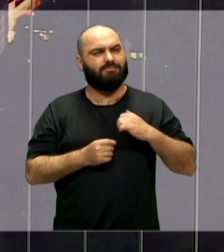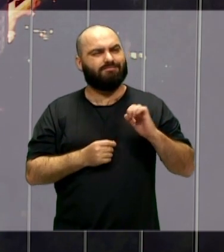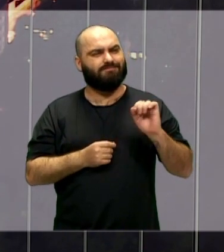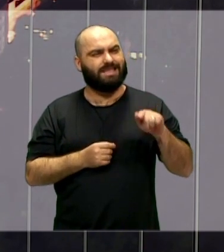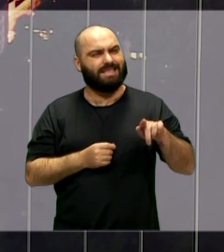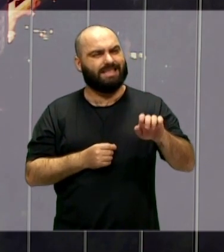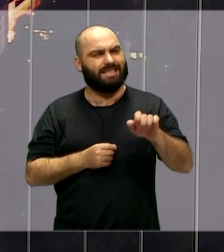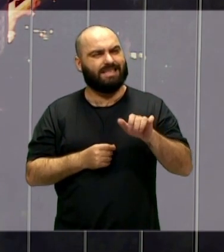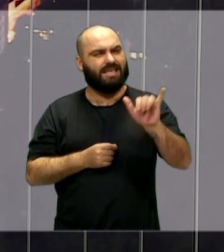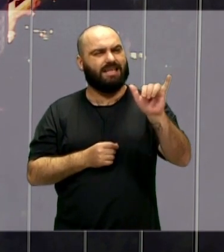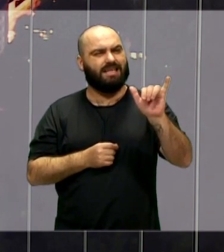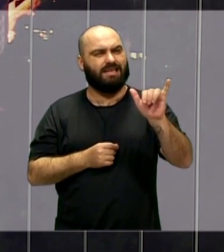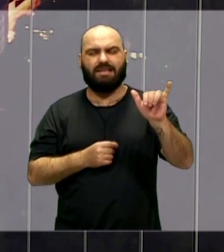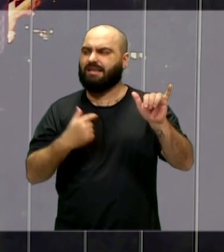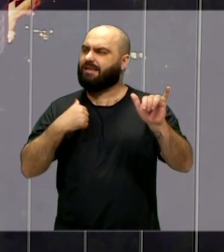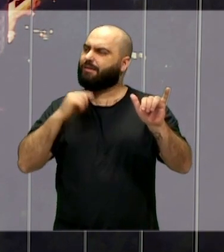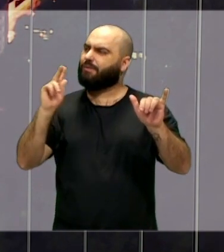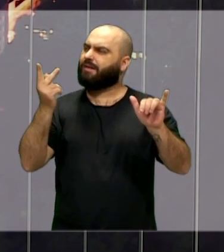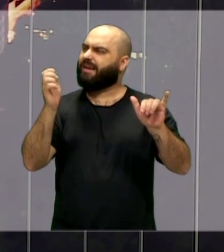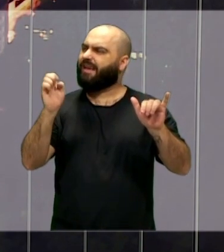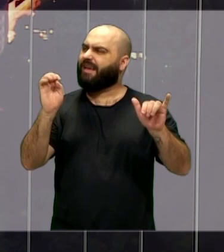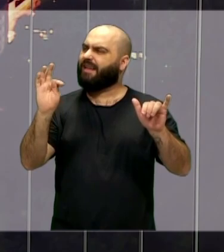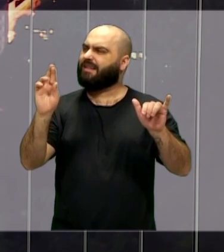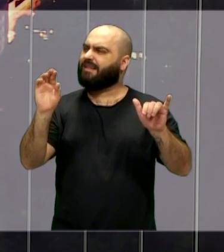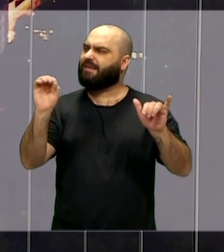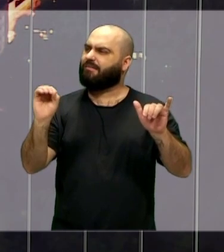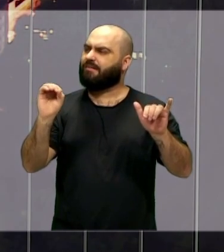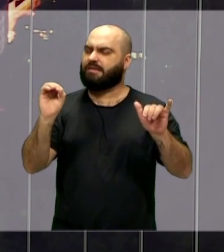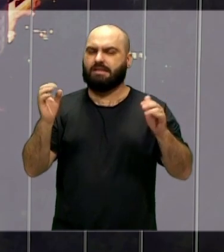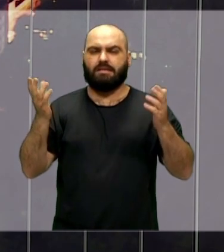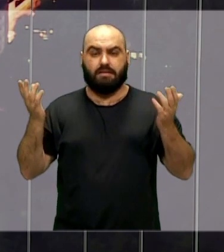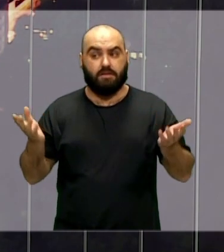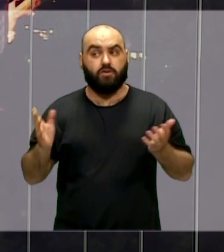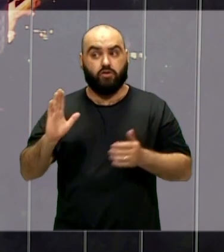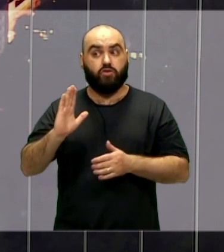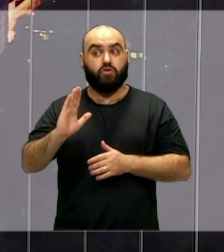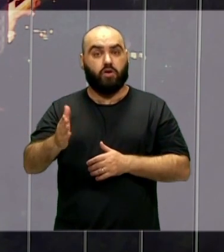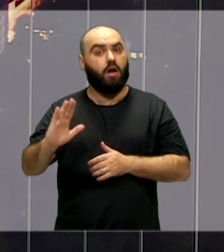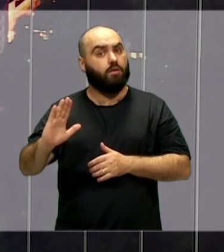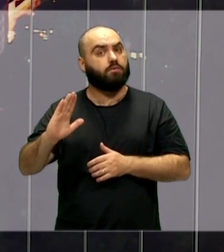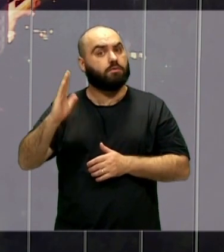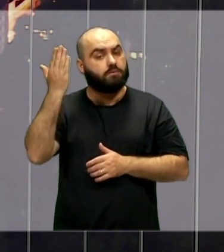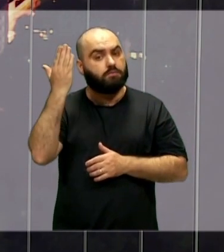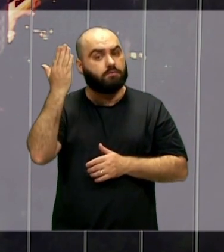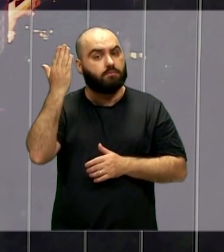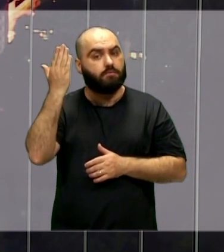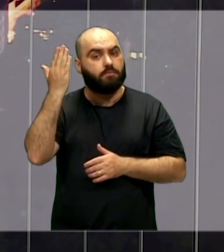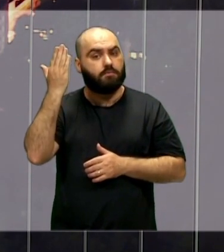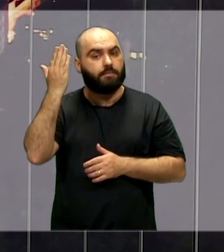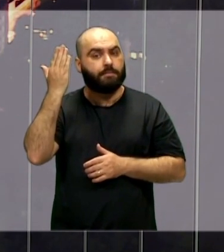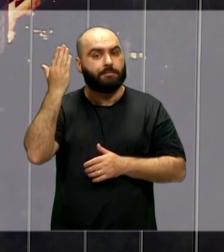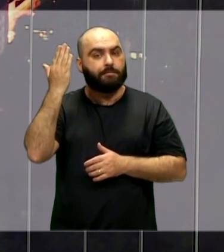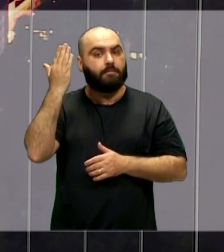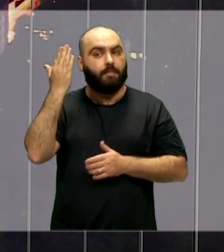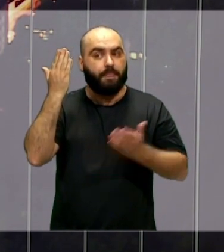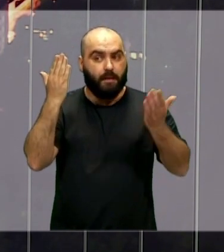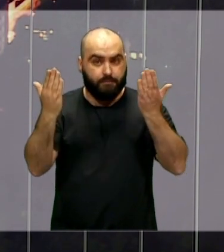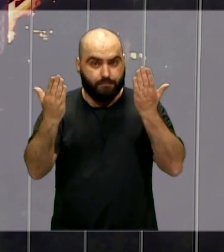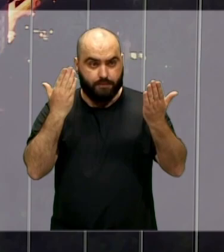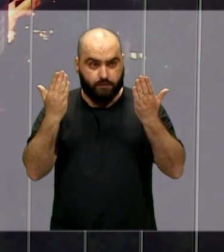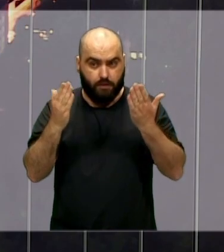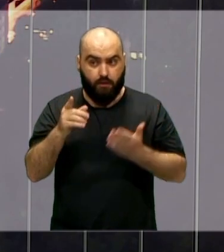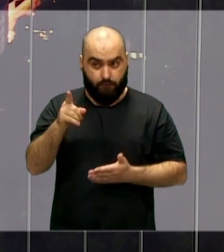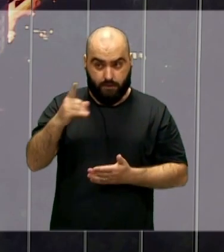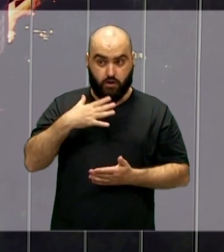sou? Será que eu ainda sou hétero? E já aconteceu de virem de psicólogas que falaram, você gosta de